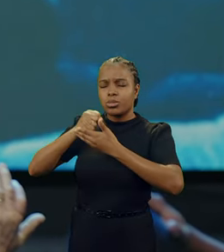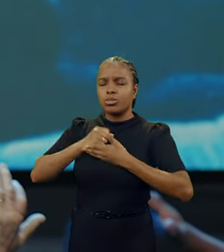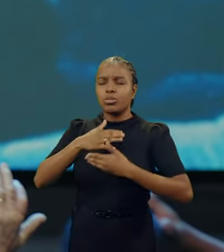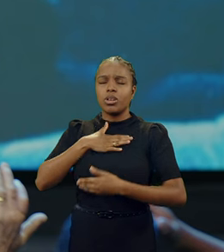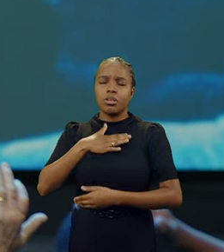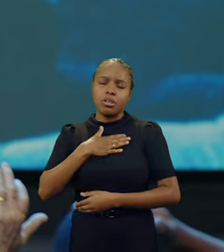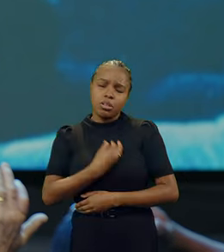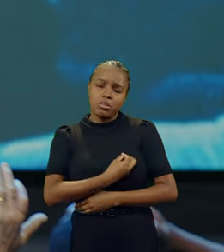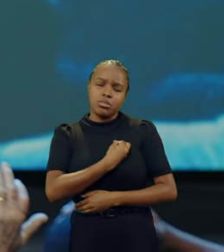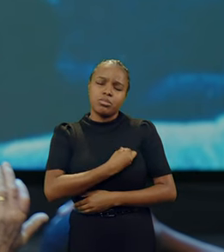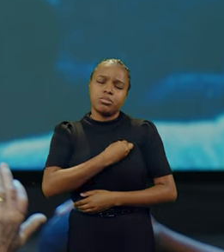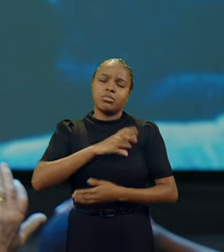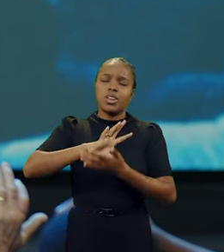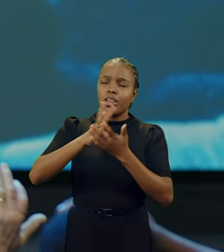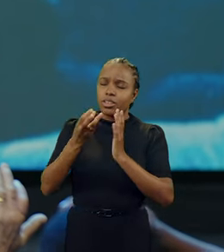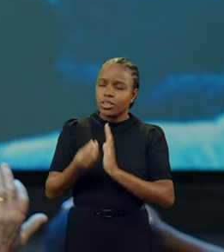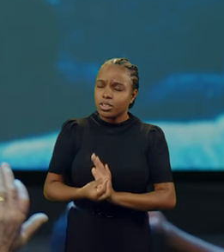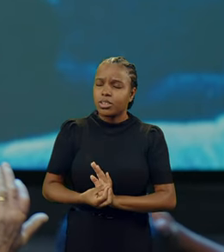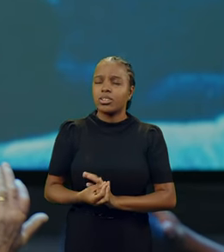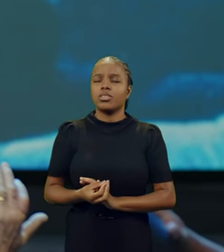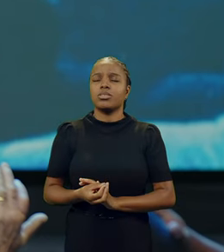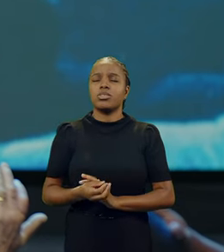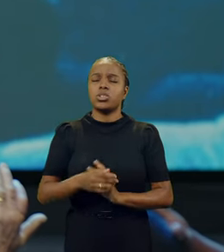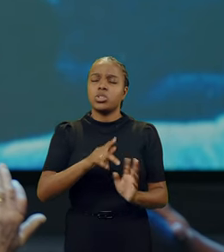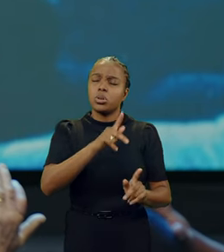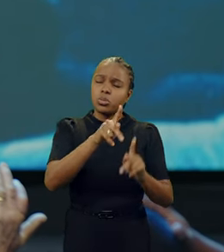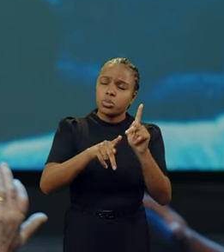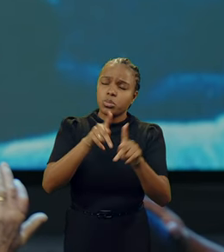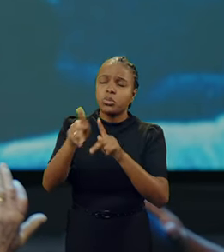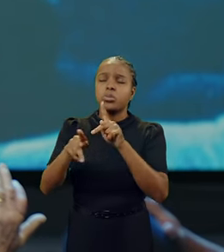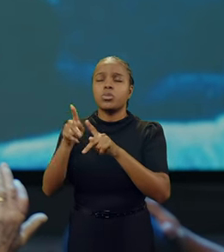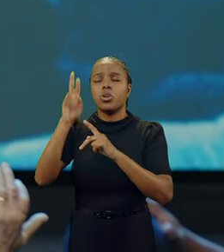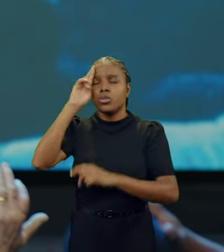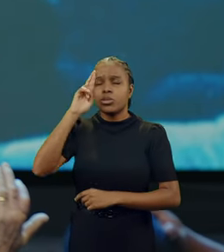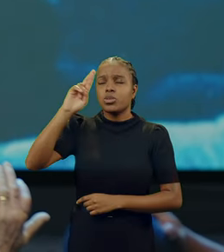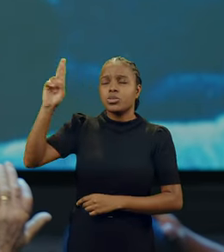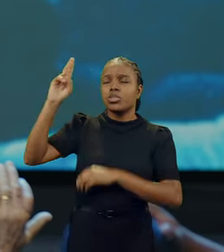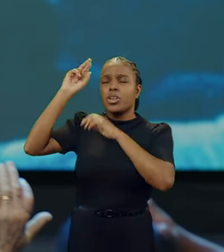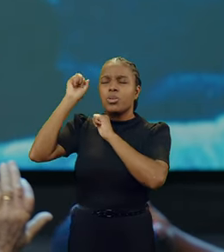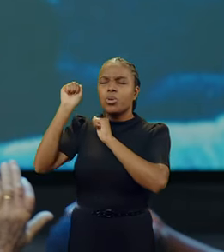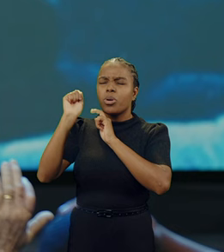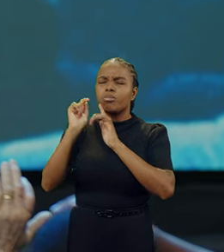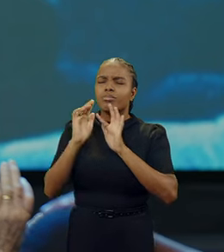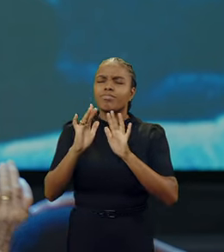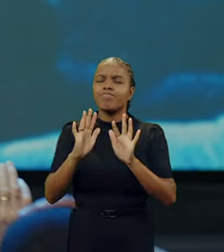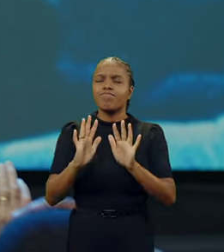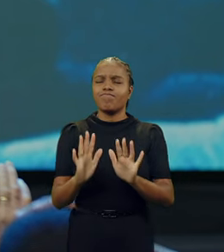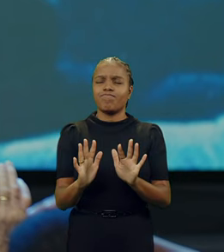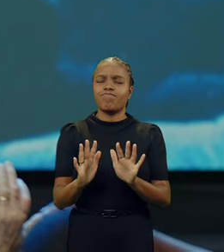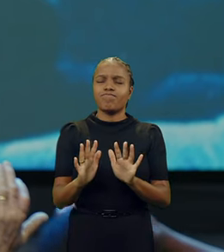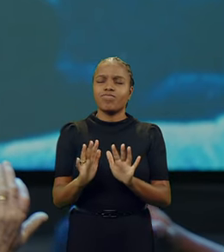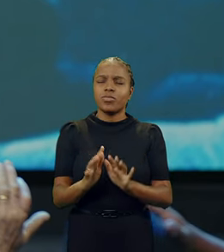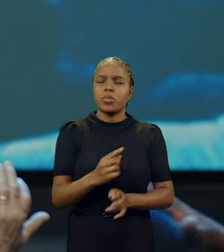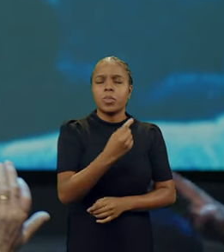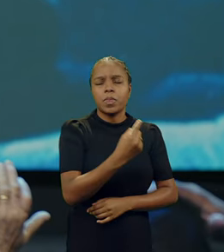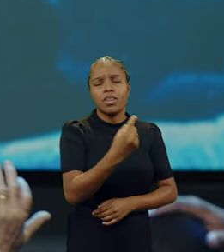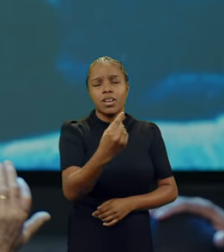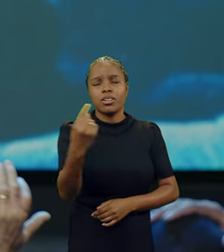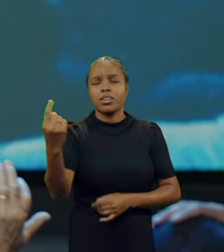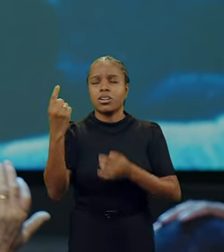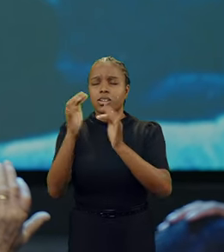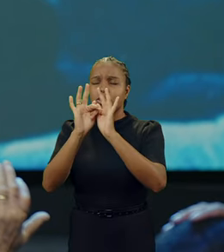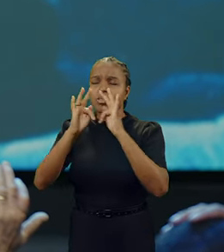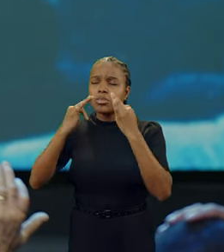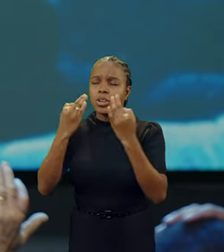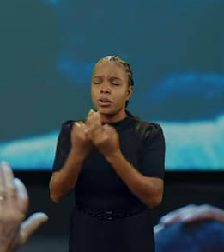igreja, para que o Senhor venha ajudar o teu povo, para que o Senhor venha abençoar, Senhor, a cada família, a